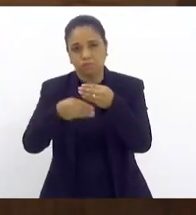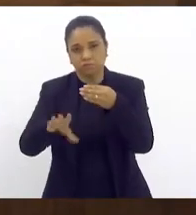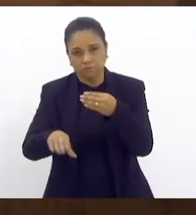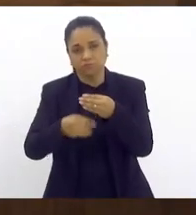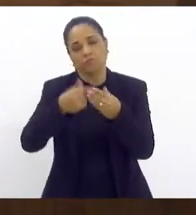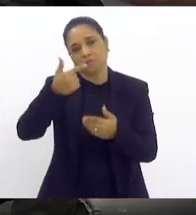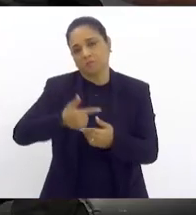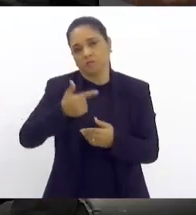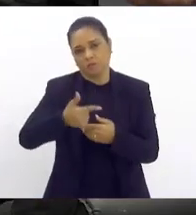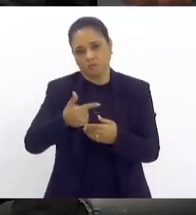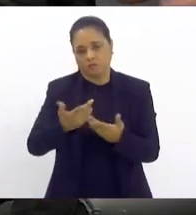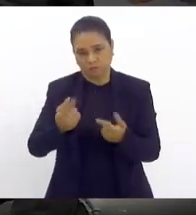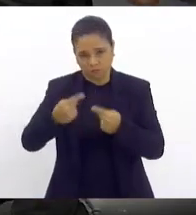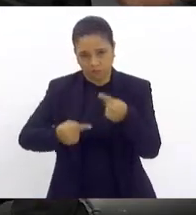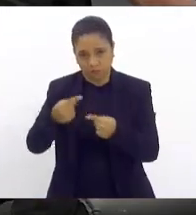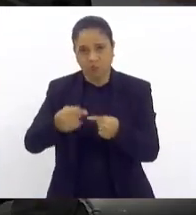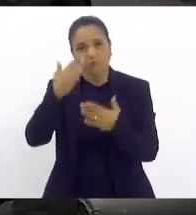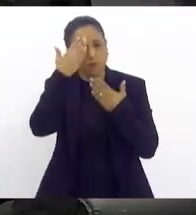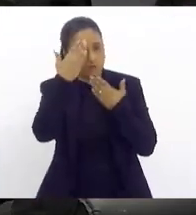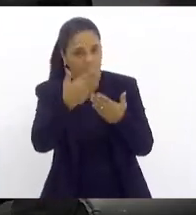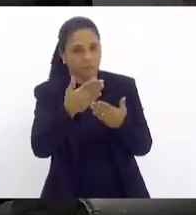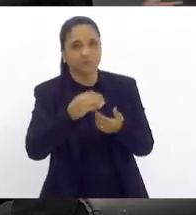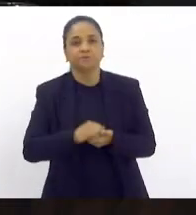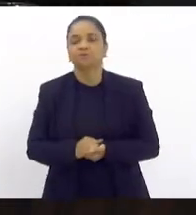Muito obrigado presidente